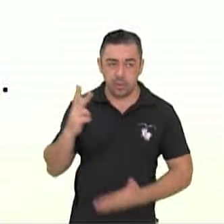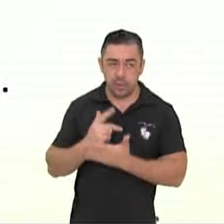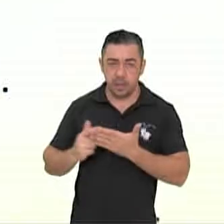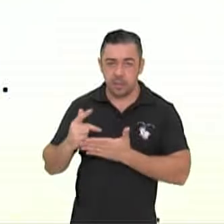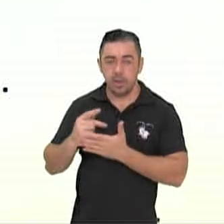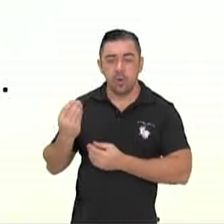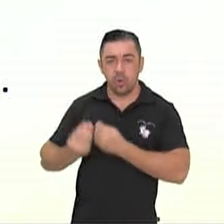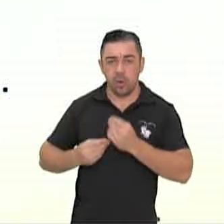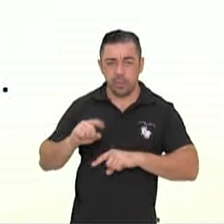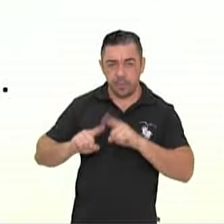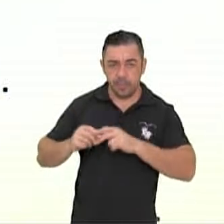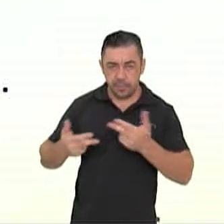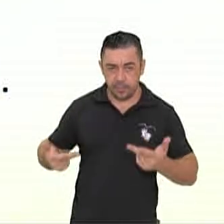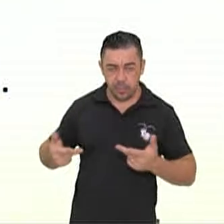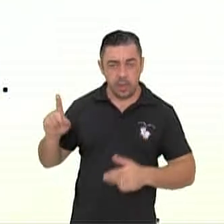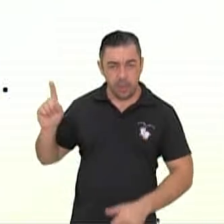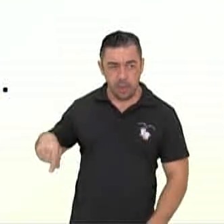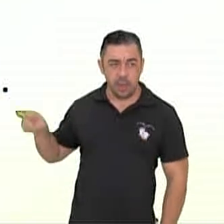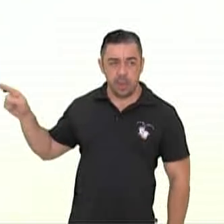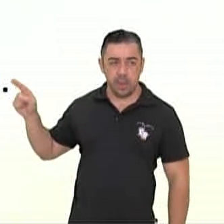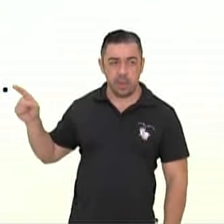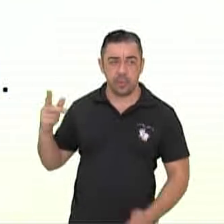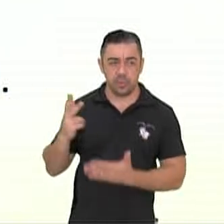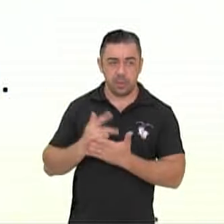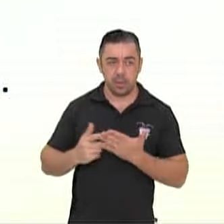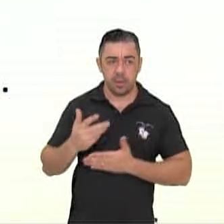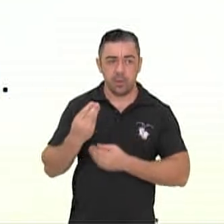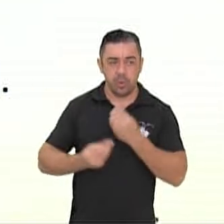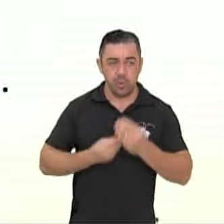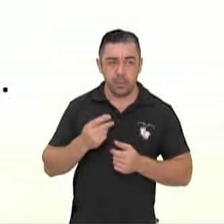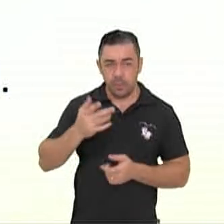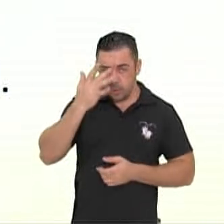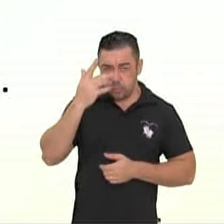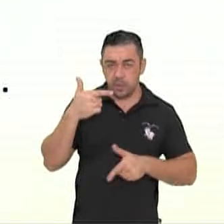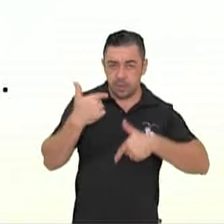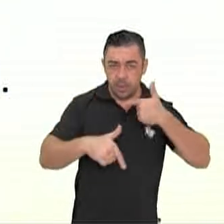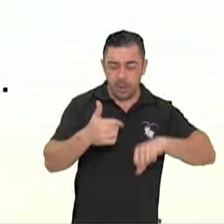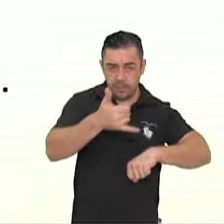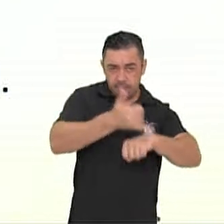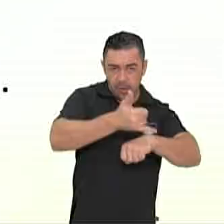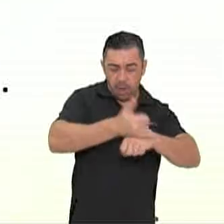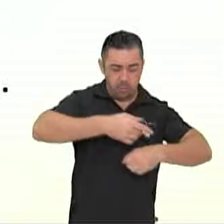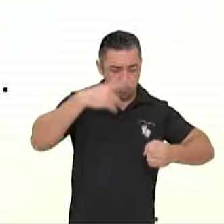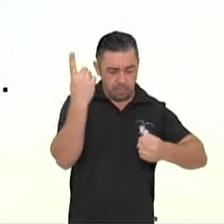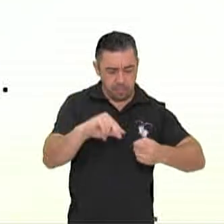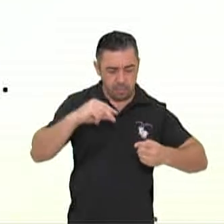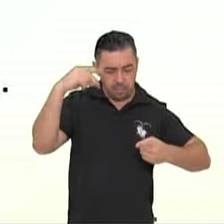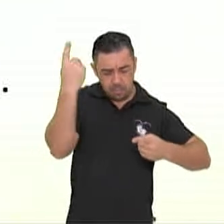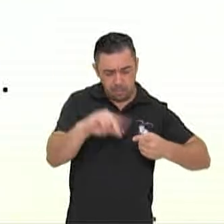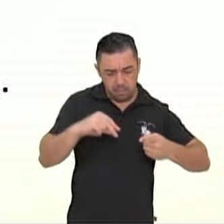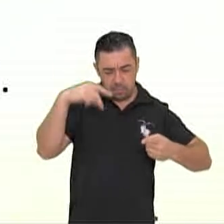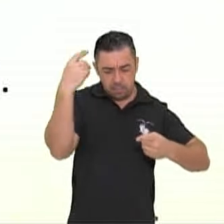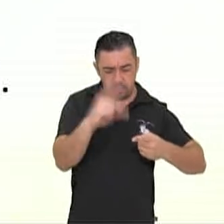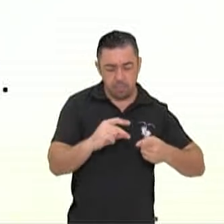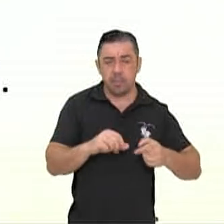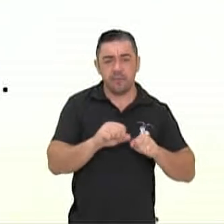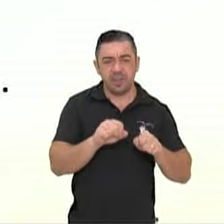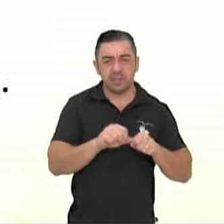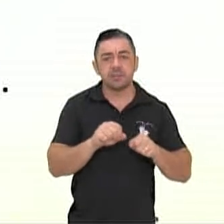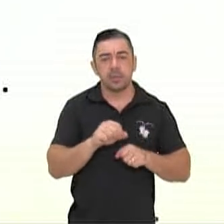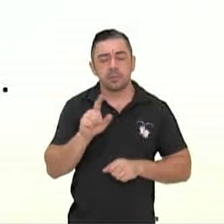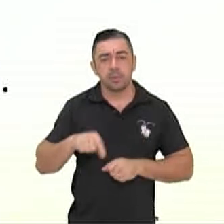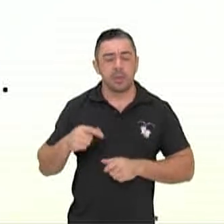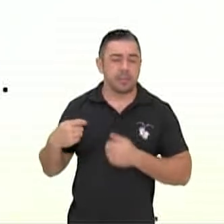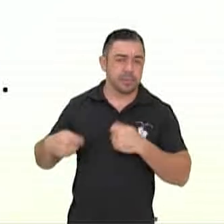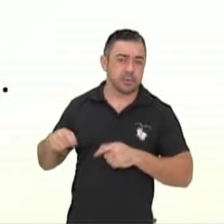medieval, é uma representação, né, que representa um metalúrgico medieval, fazendo armaduras, tudo que um feudo